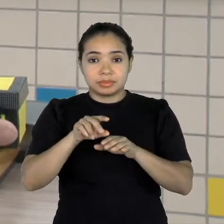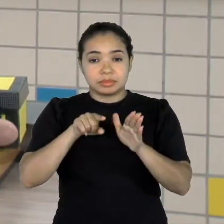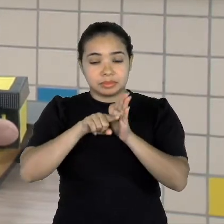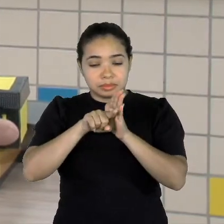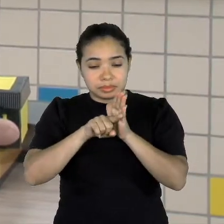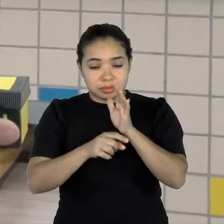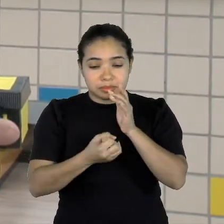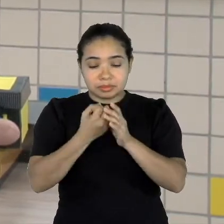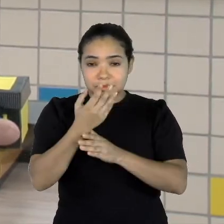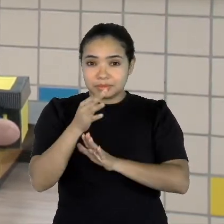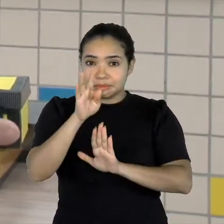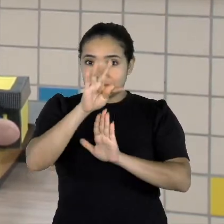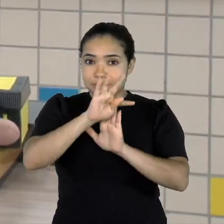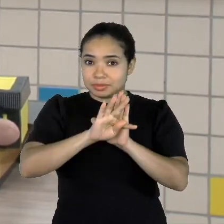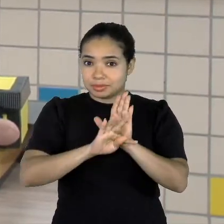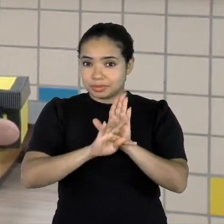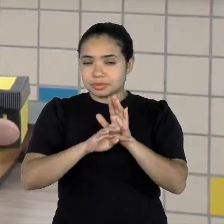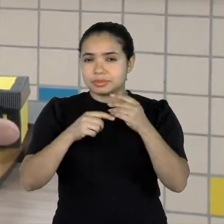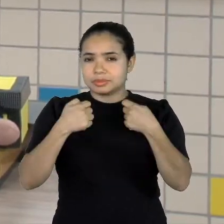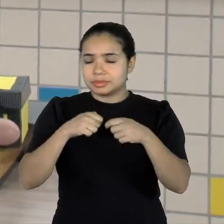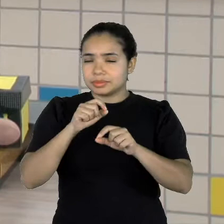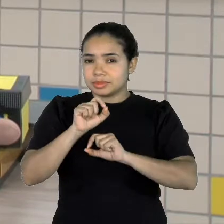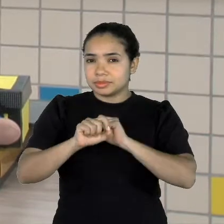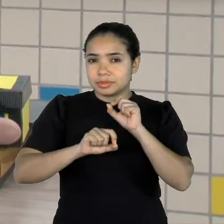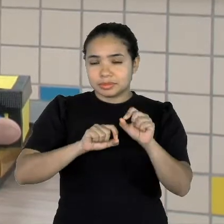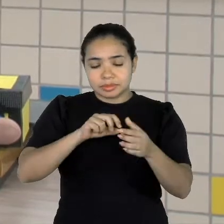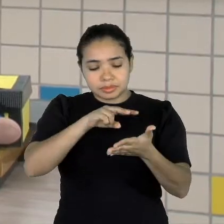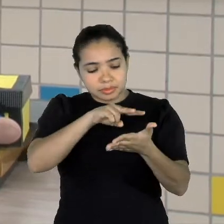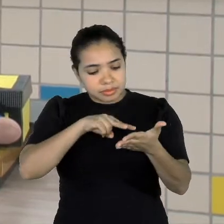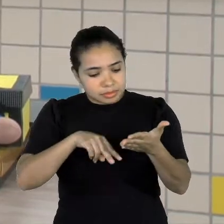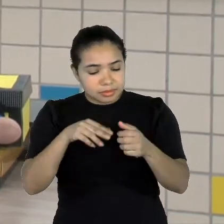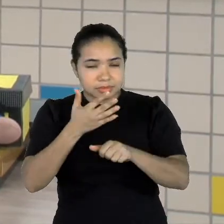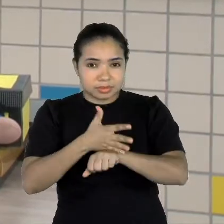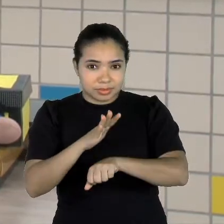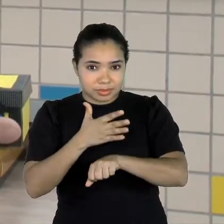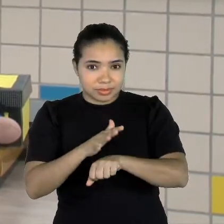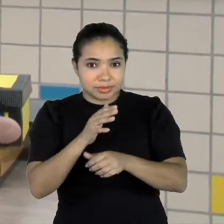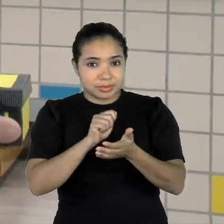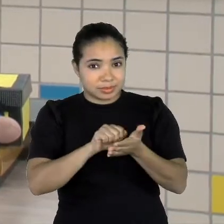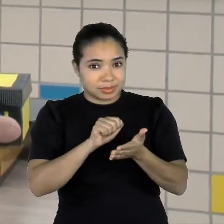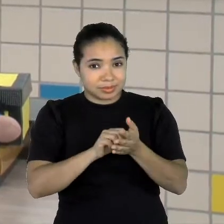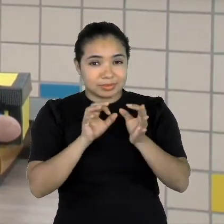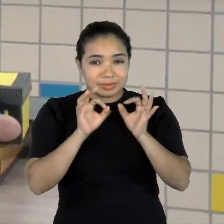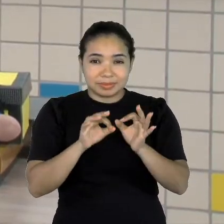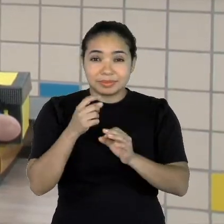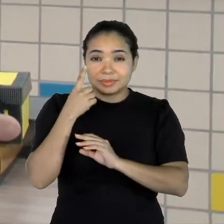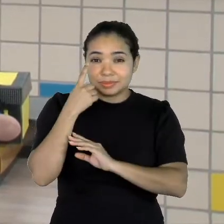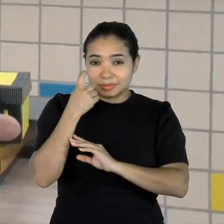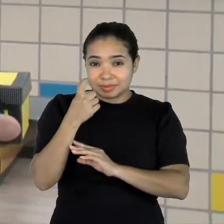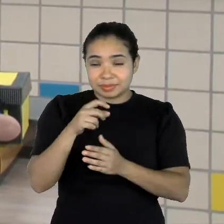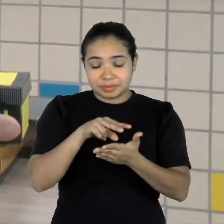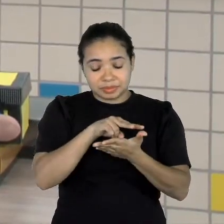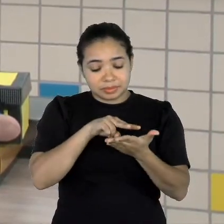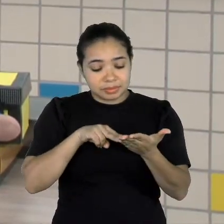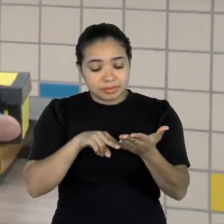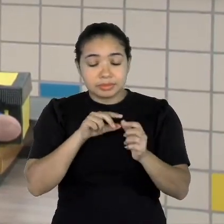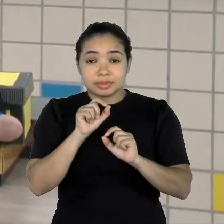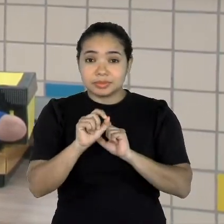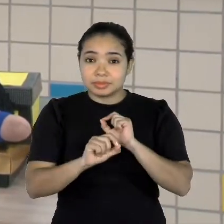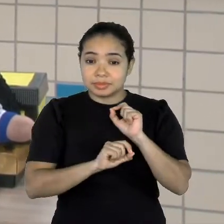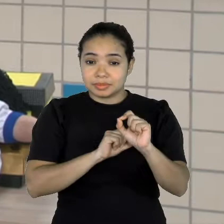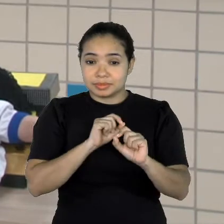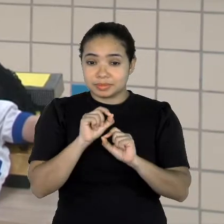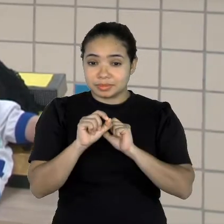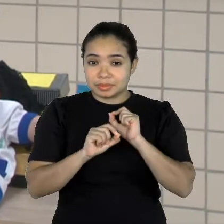eu produzir, eu preciso o quê? Treinar a leitura, treinar a escrita. E uma forma interessante de treinar a leitura e escrita é o quê? A